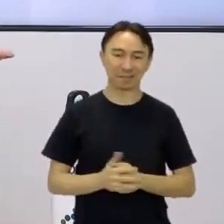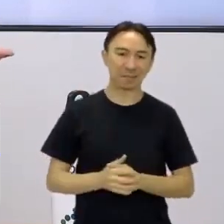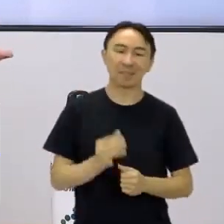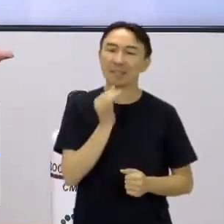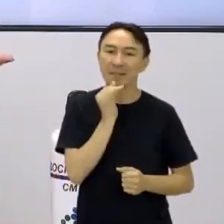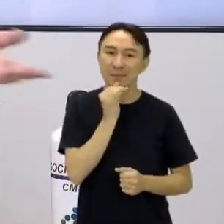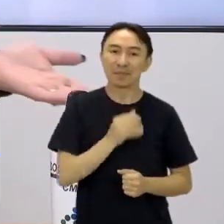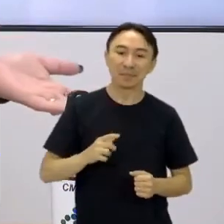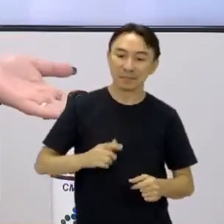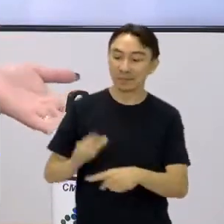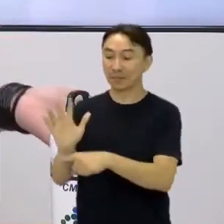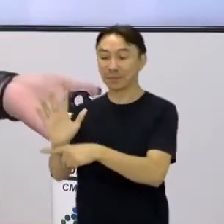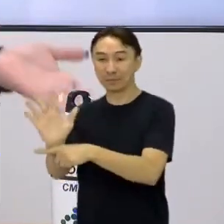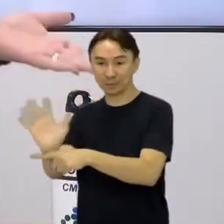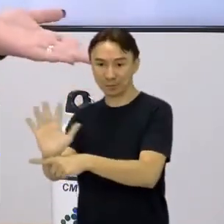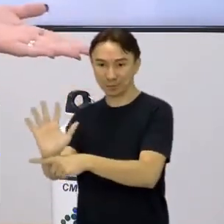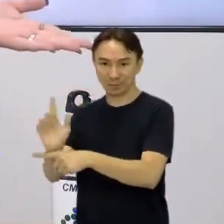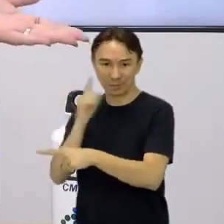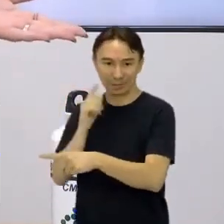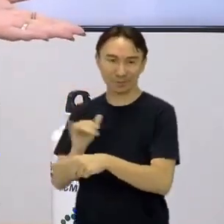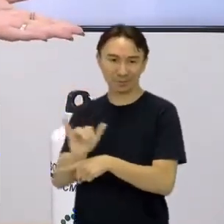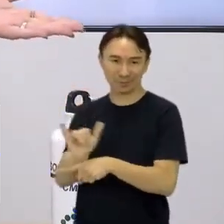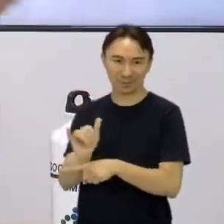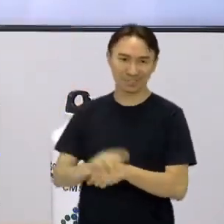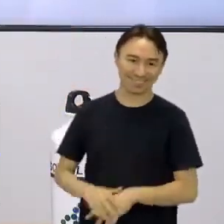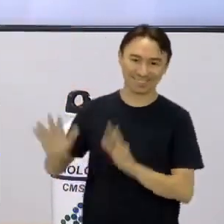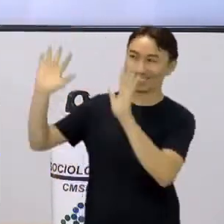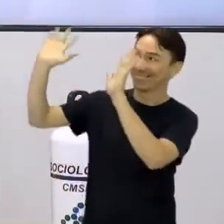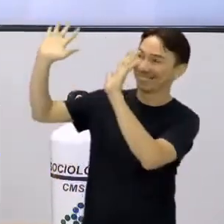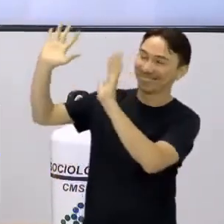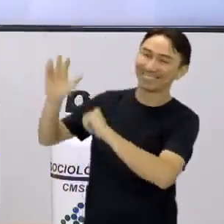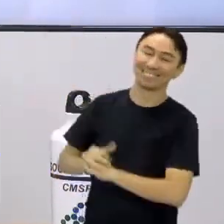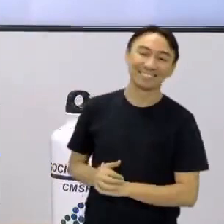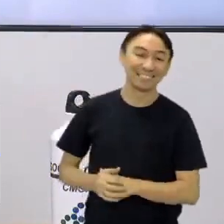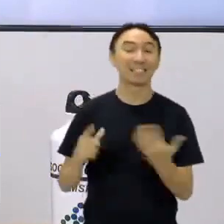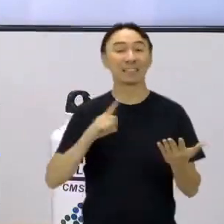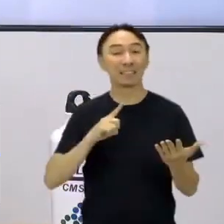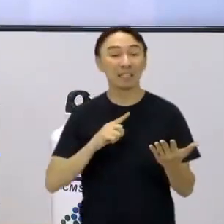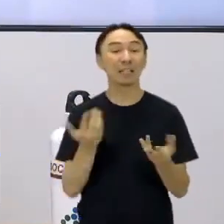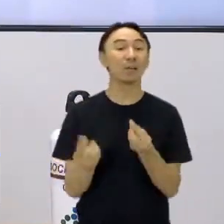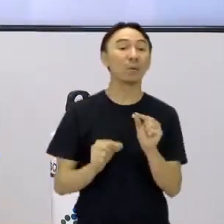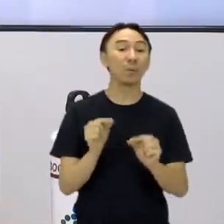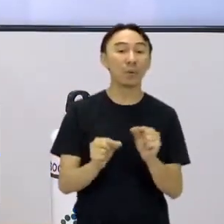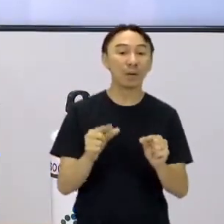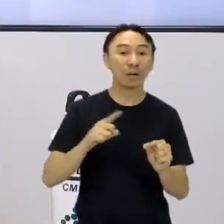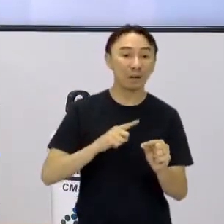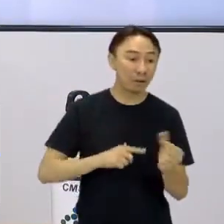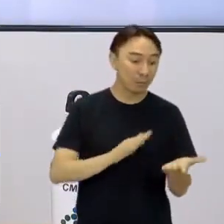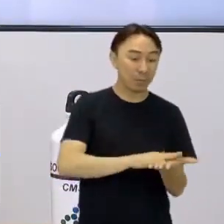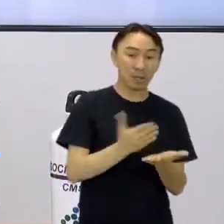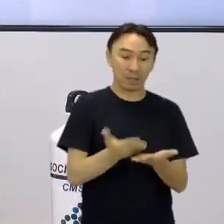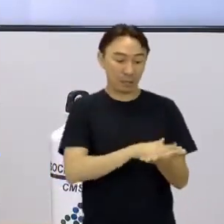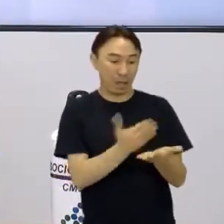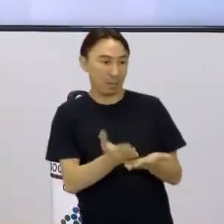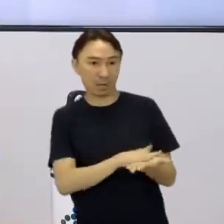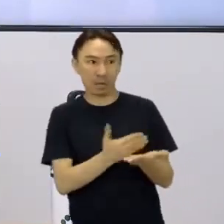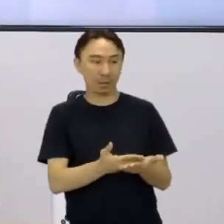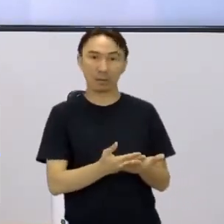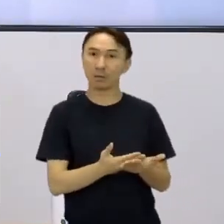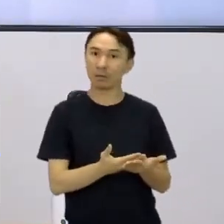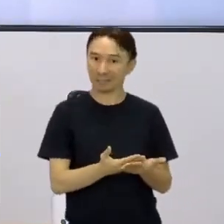intérprete de Libras, que é o nosso caso, que está aqui, ó, maravilhoso, ou, por exemplo, ele tem uma legenda totalmente confiável,